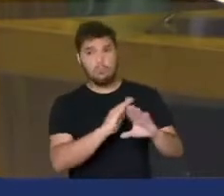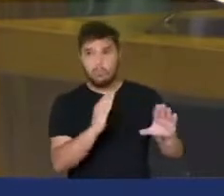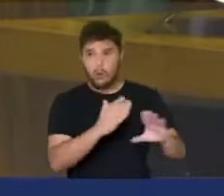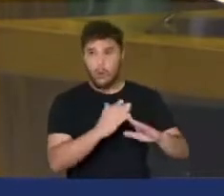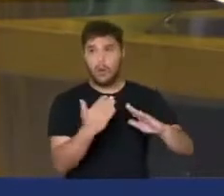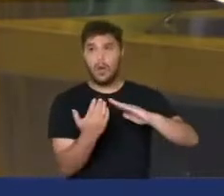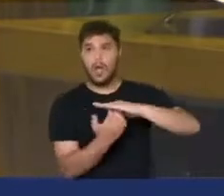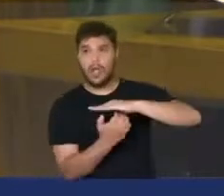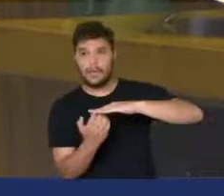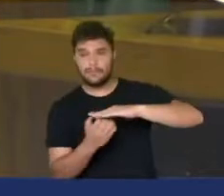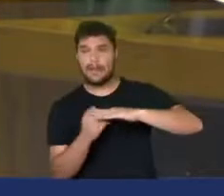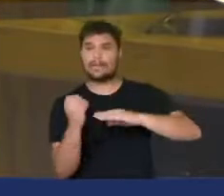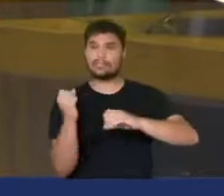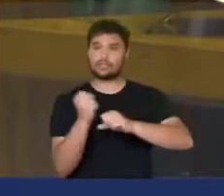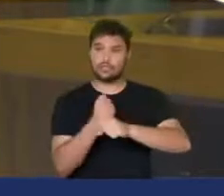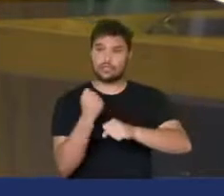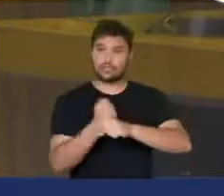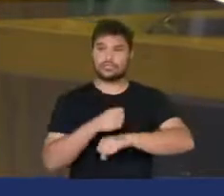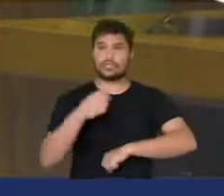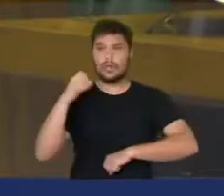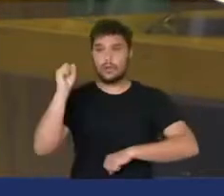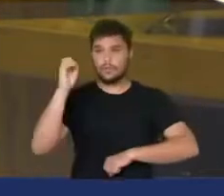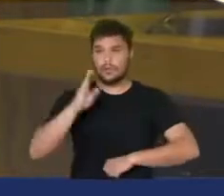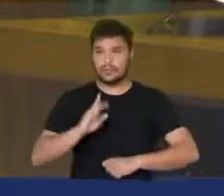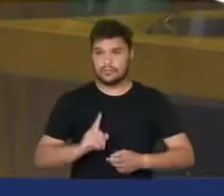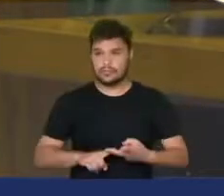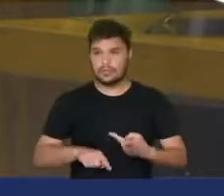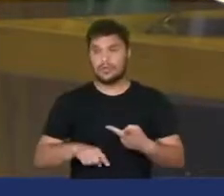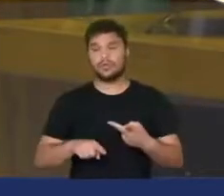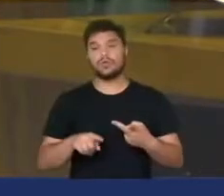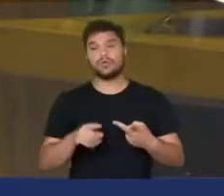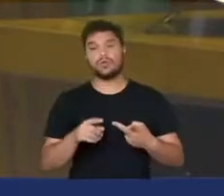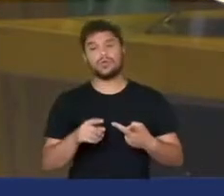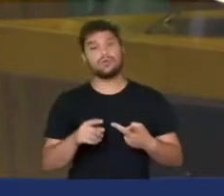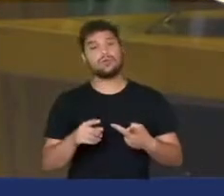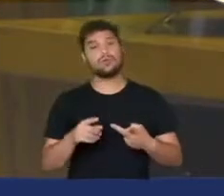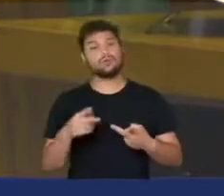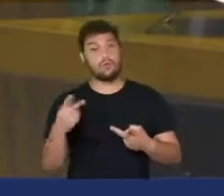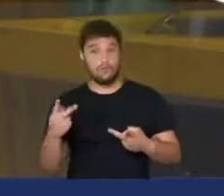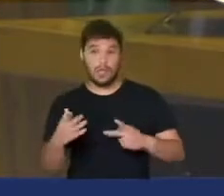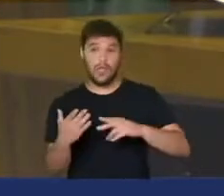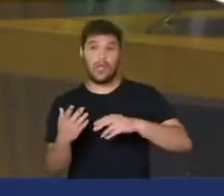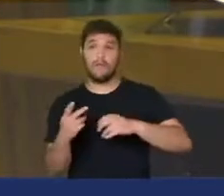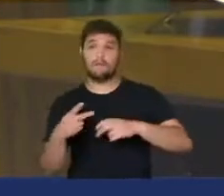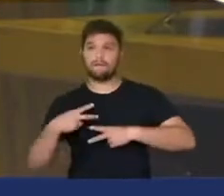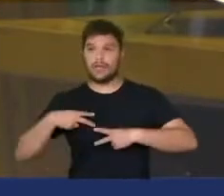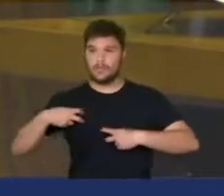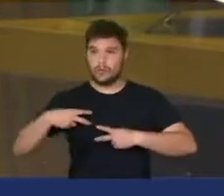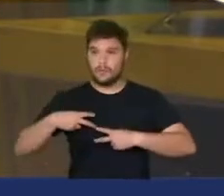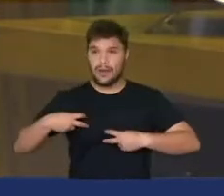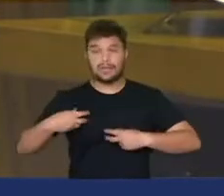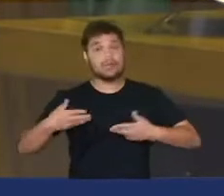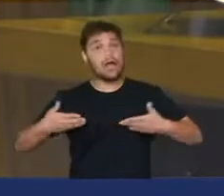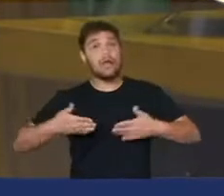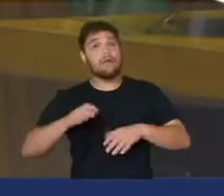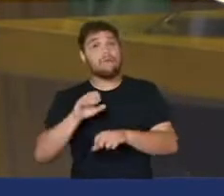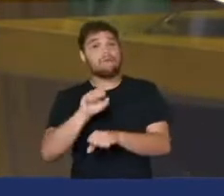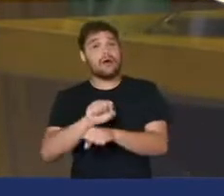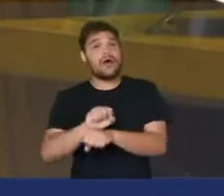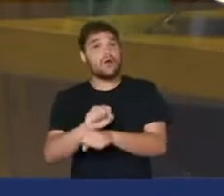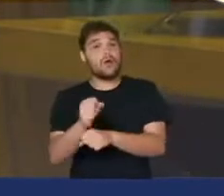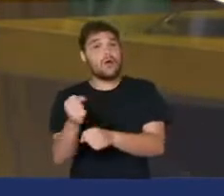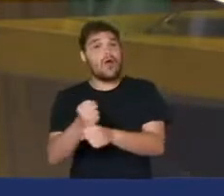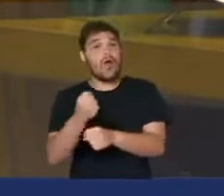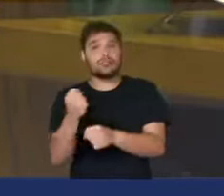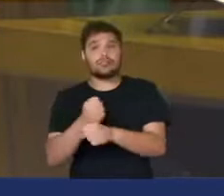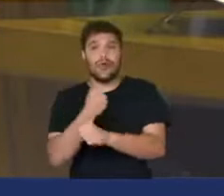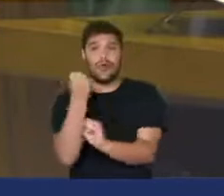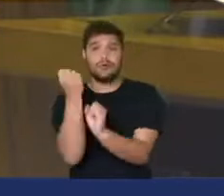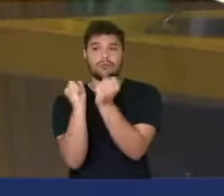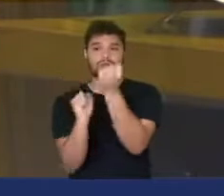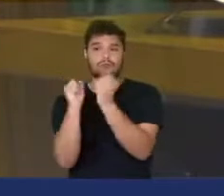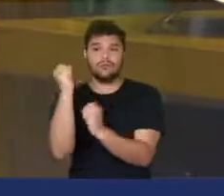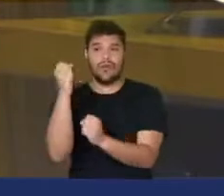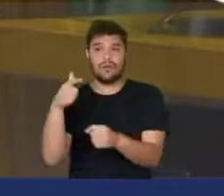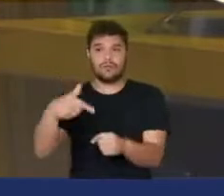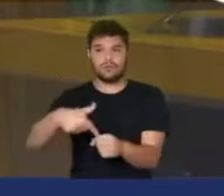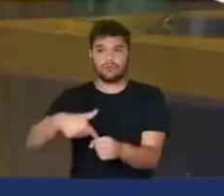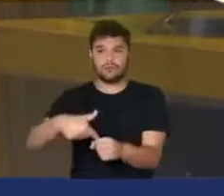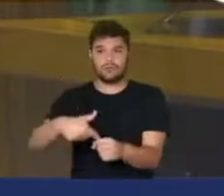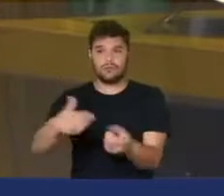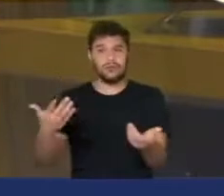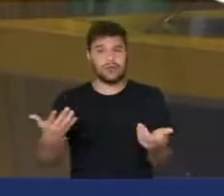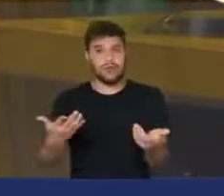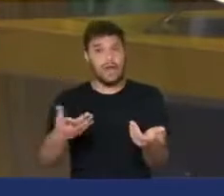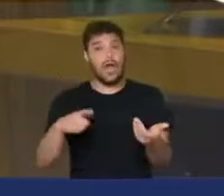própria iniciativa de construção da Petrobras, que se paralisaram as obras das refinarias. Nós precisamos